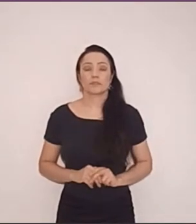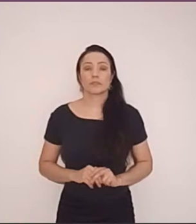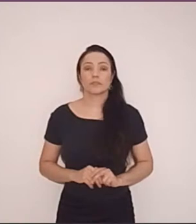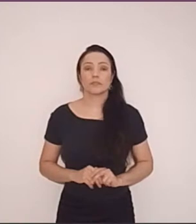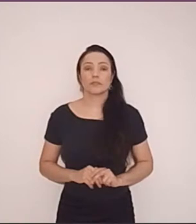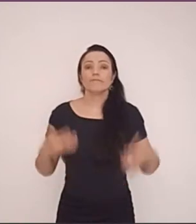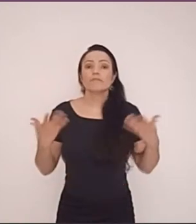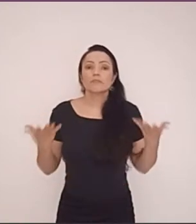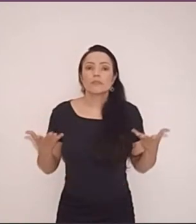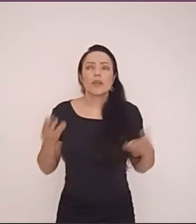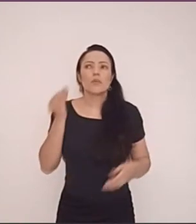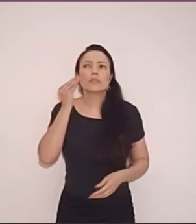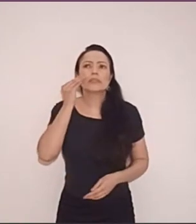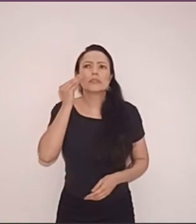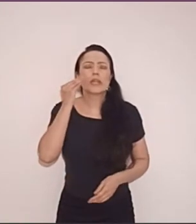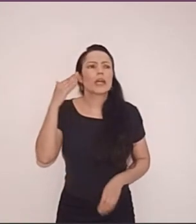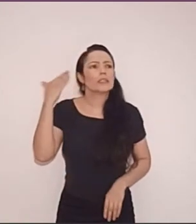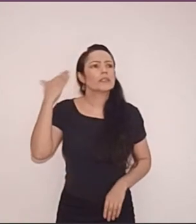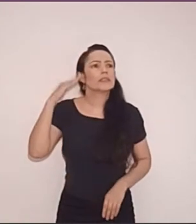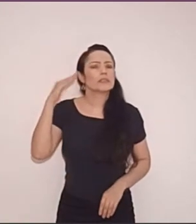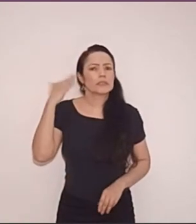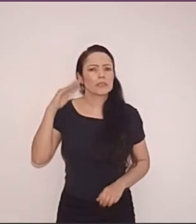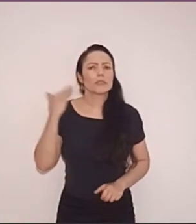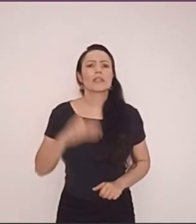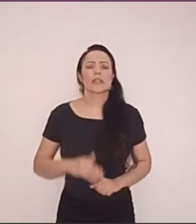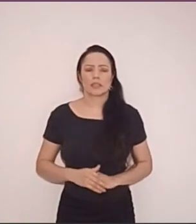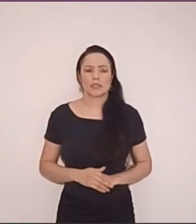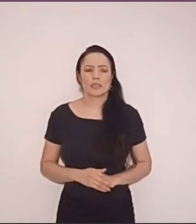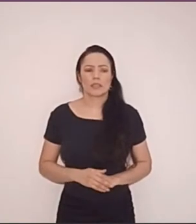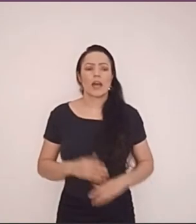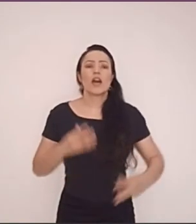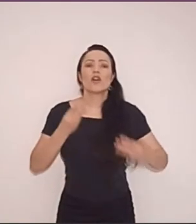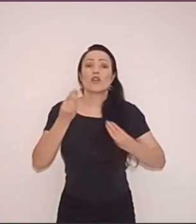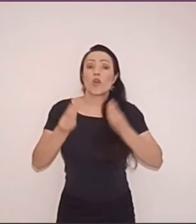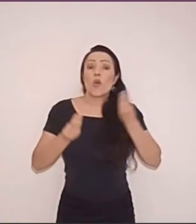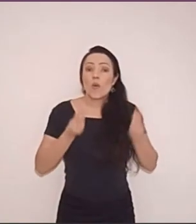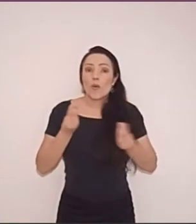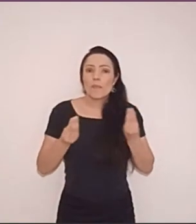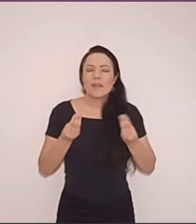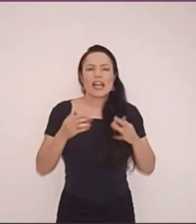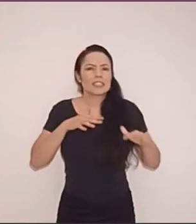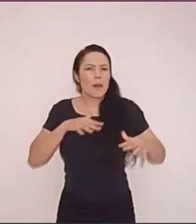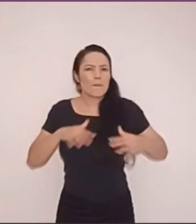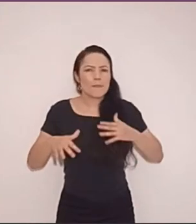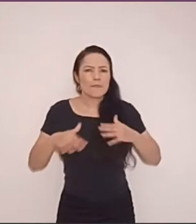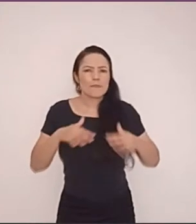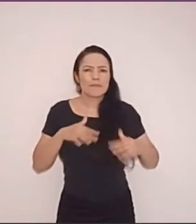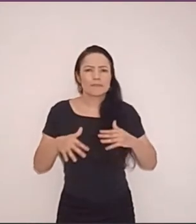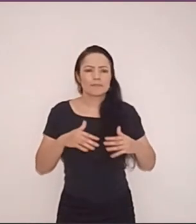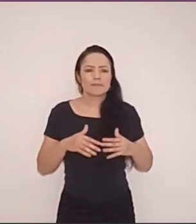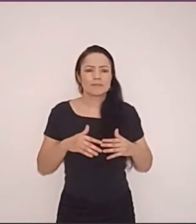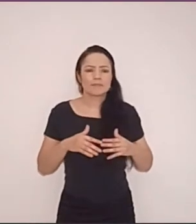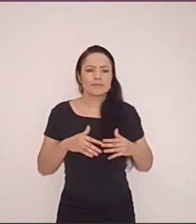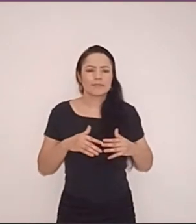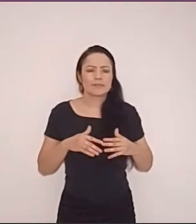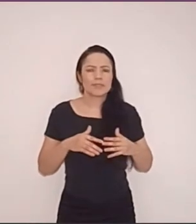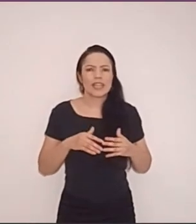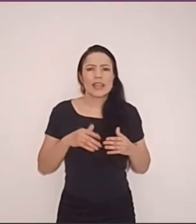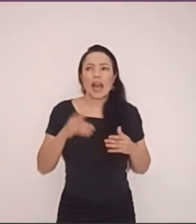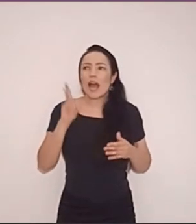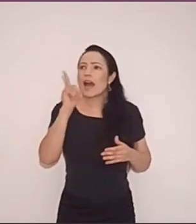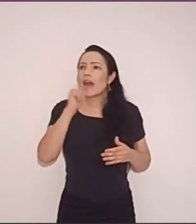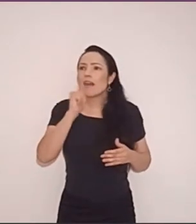o que é que eu fui tentar entender esse movimento das